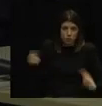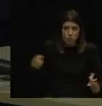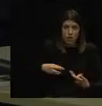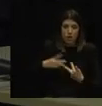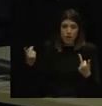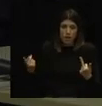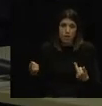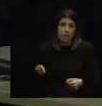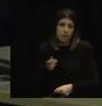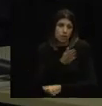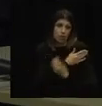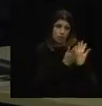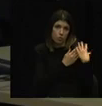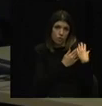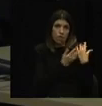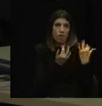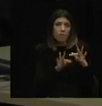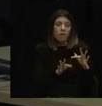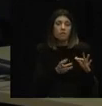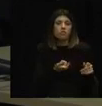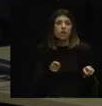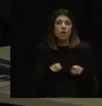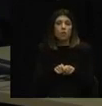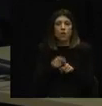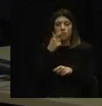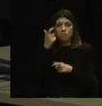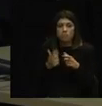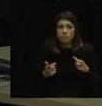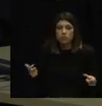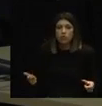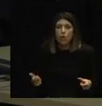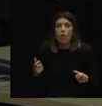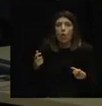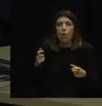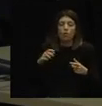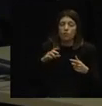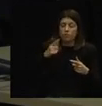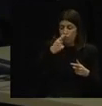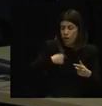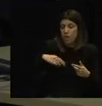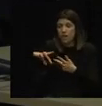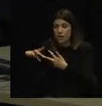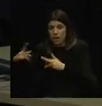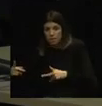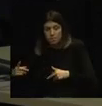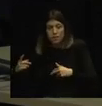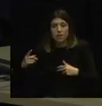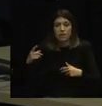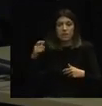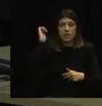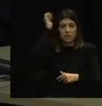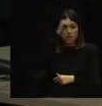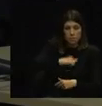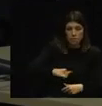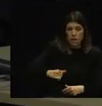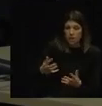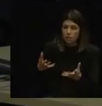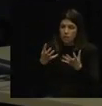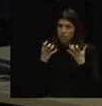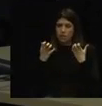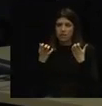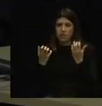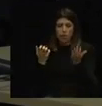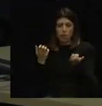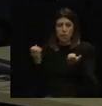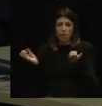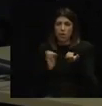Câmara promove, sem mecanismos claros para que os órgãos eleitos, Câmara e Assembleia Municipal, recebam informação, à exceção